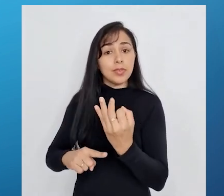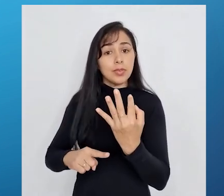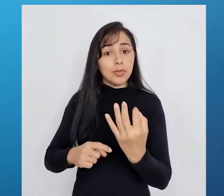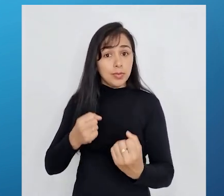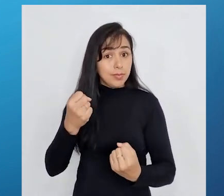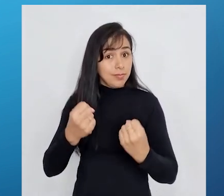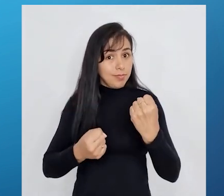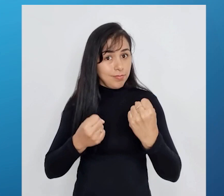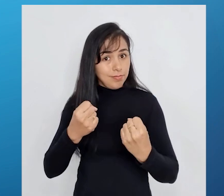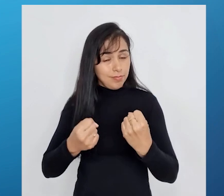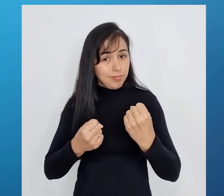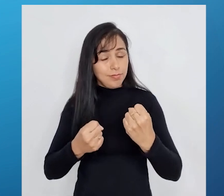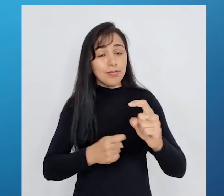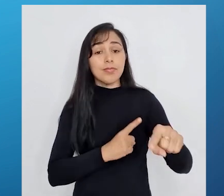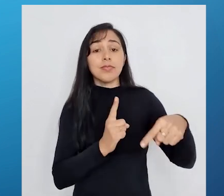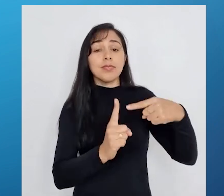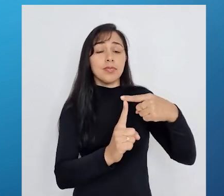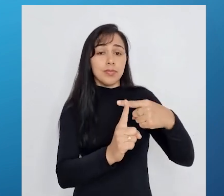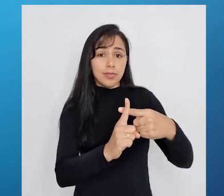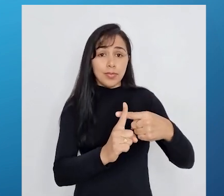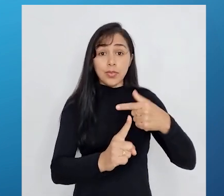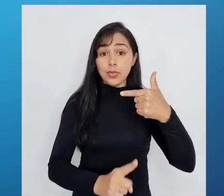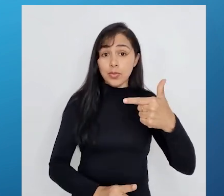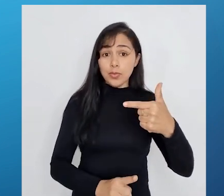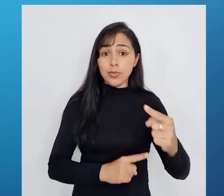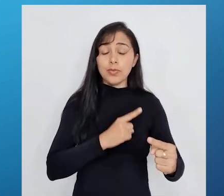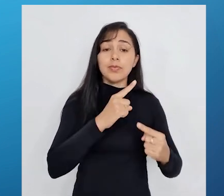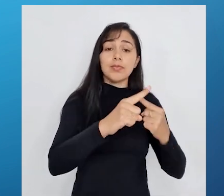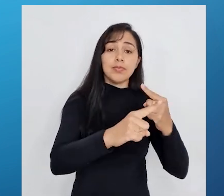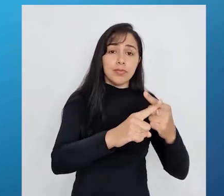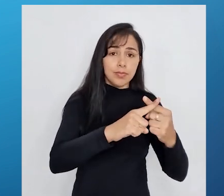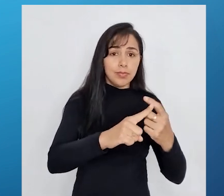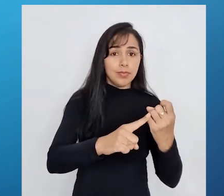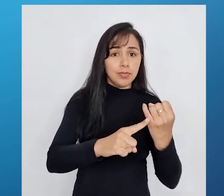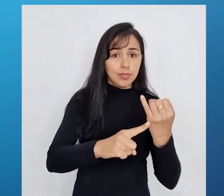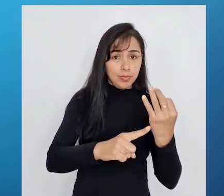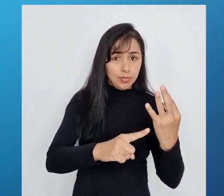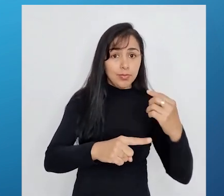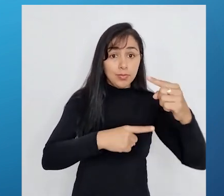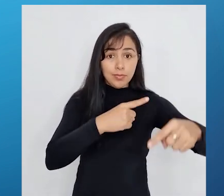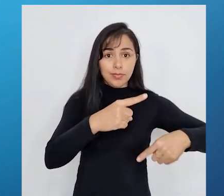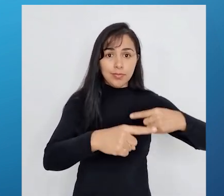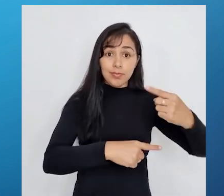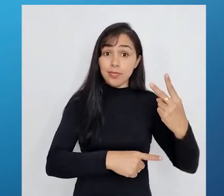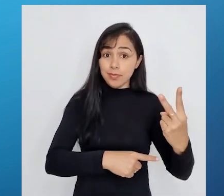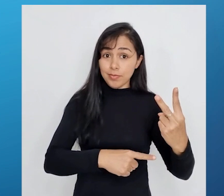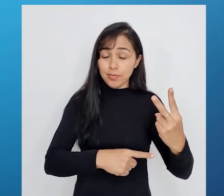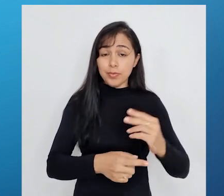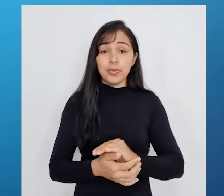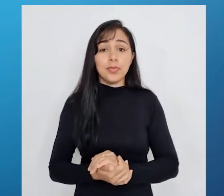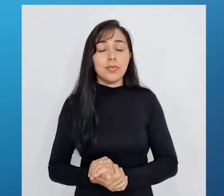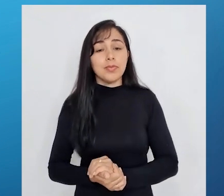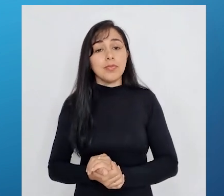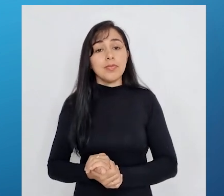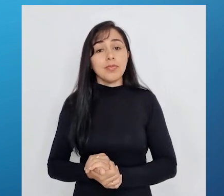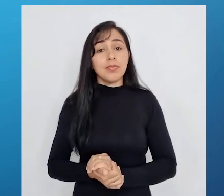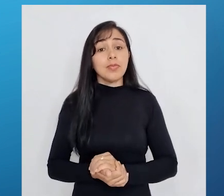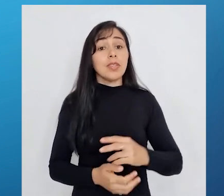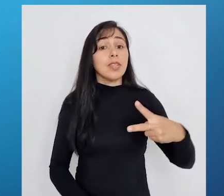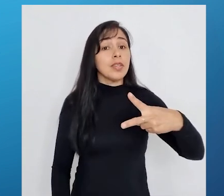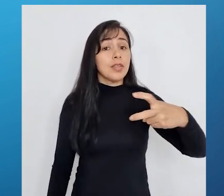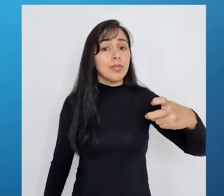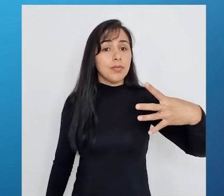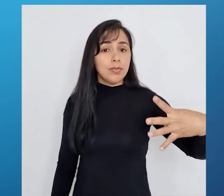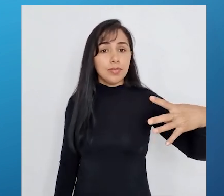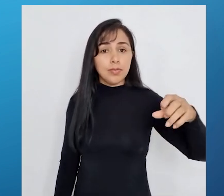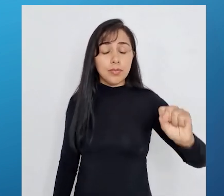vezes a quantidade de motos, vai ter as rodas das motos, isso tem que totalizar 48 rodas. Você